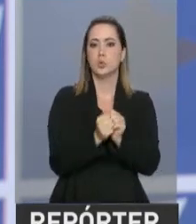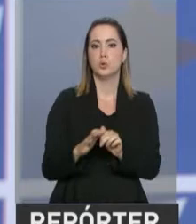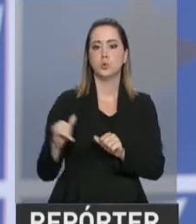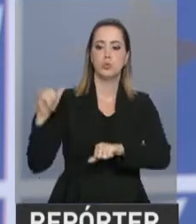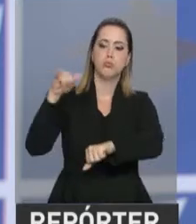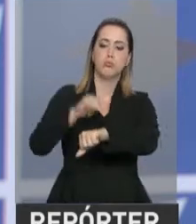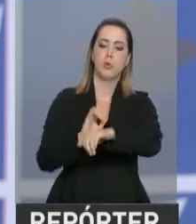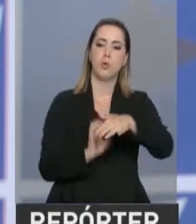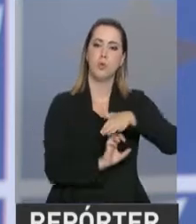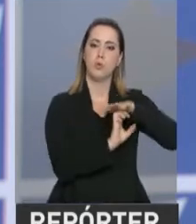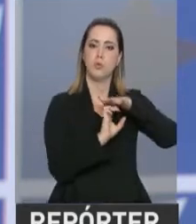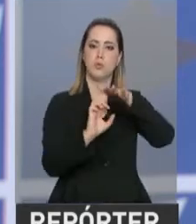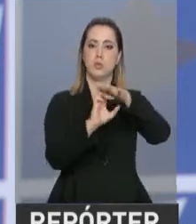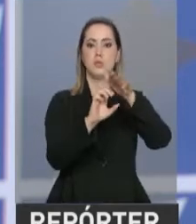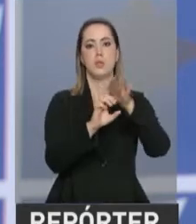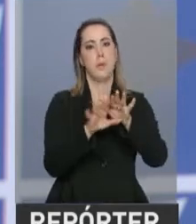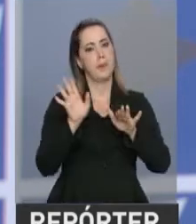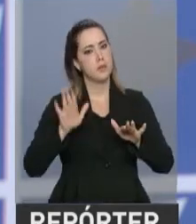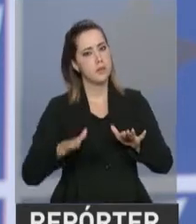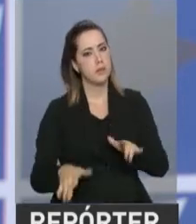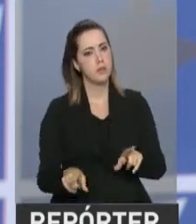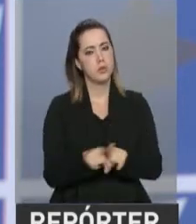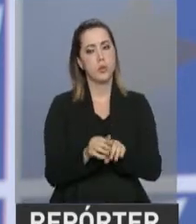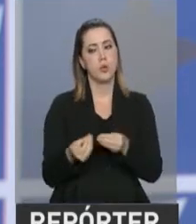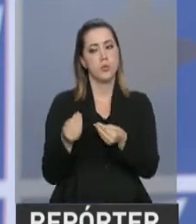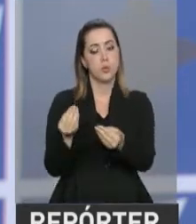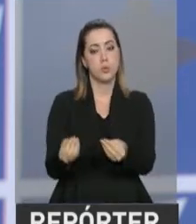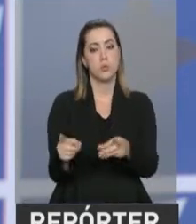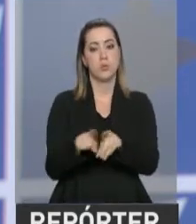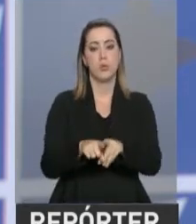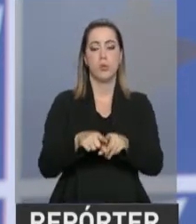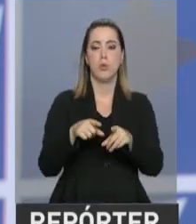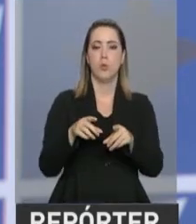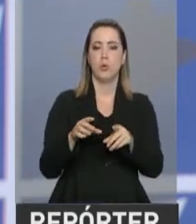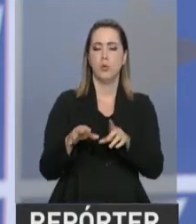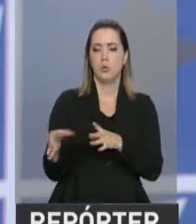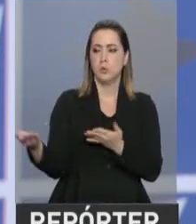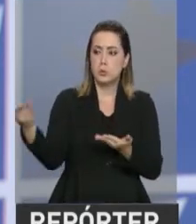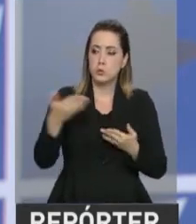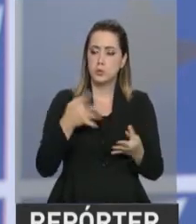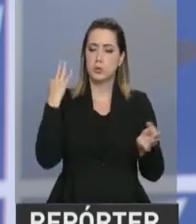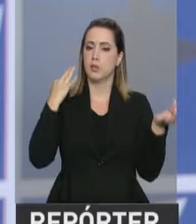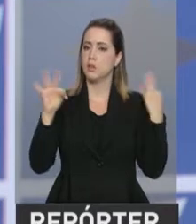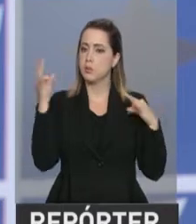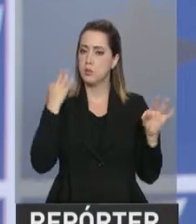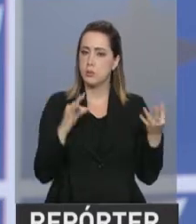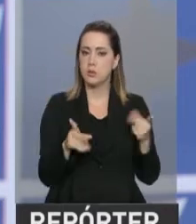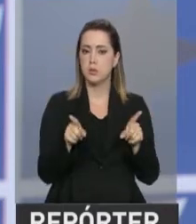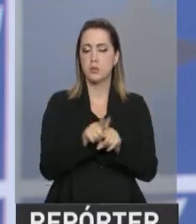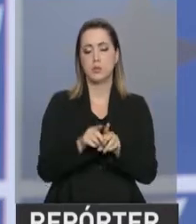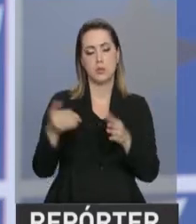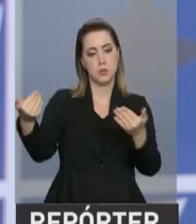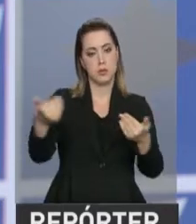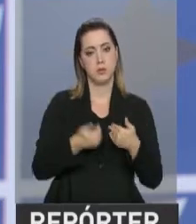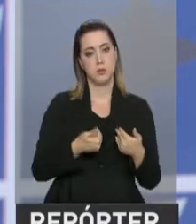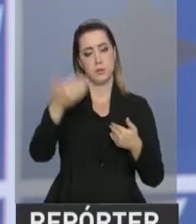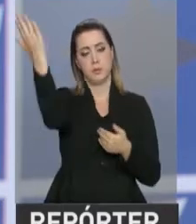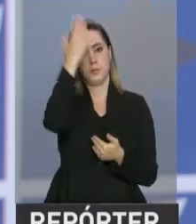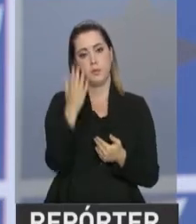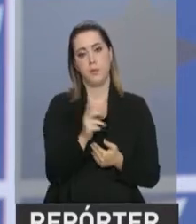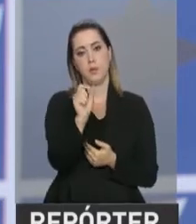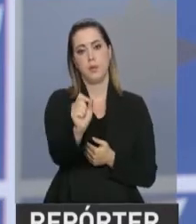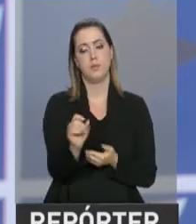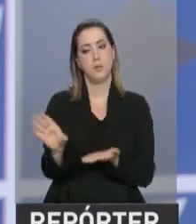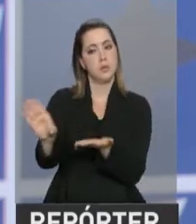com as empresas que fazem descontos que fazem pacotes o que traz é no verão é para o brasil recursos